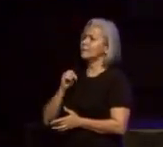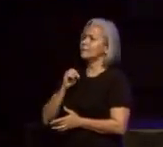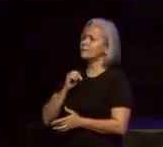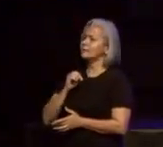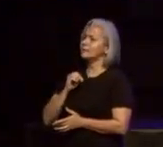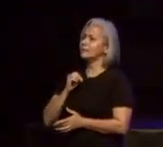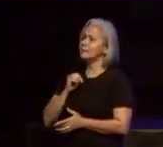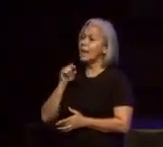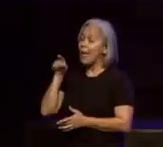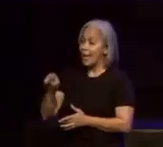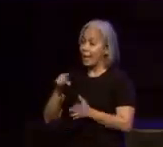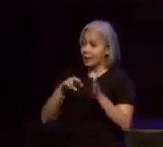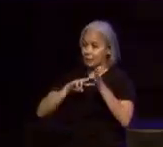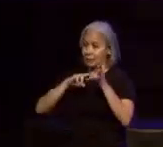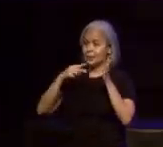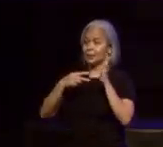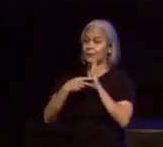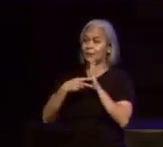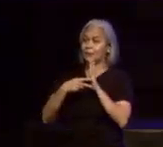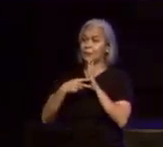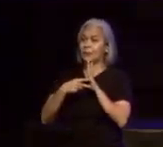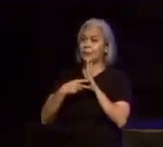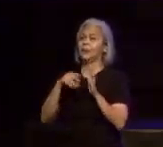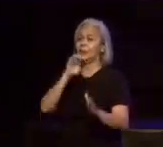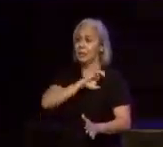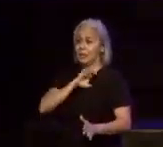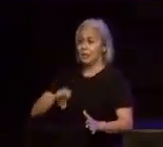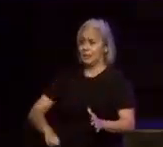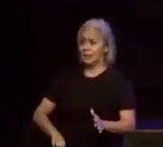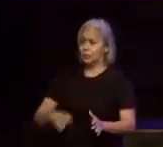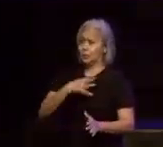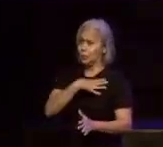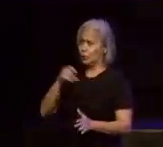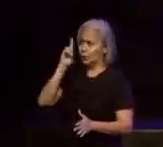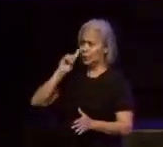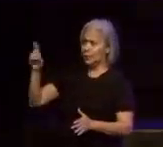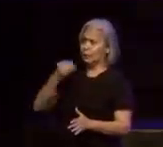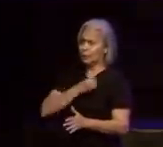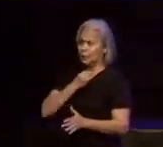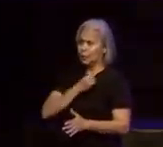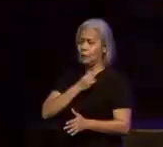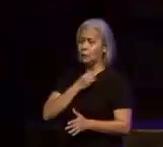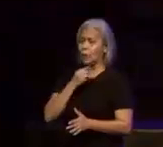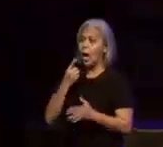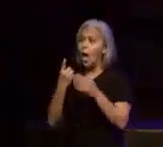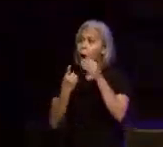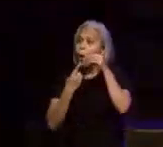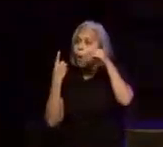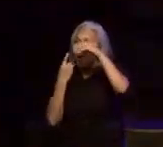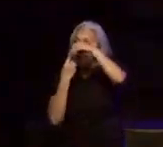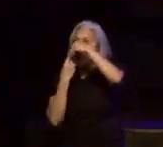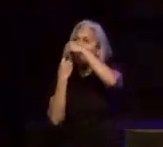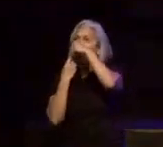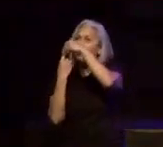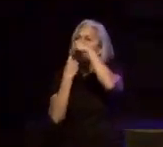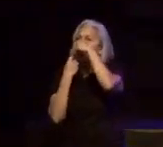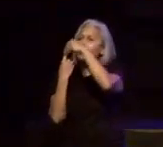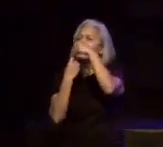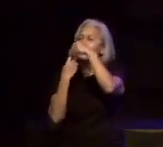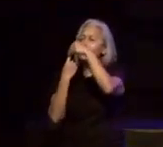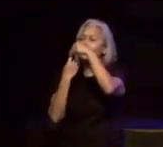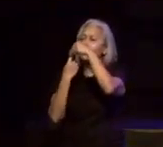essa expressão de quem Jesus é, o Cristo e o Filho do Deus vivo, talvez seja a única que a igreja no mundo inteiro